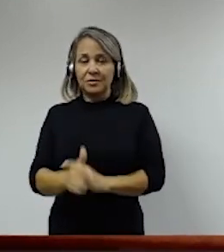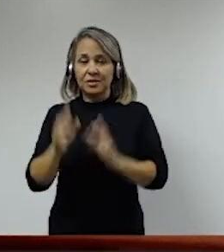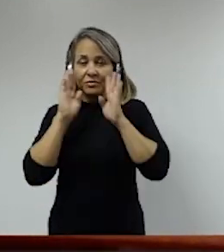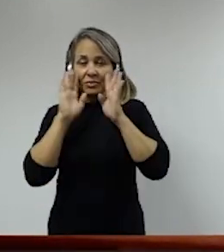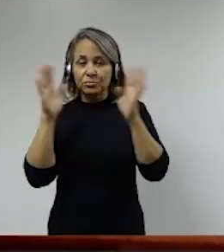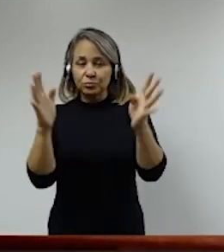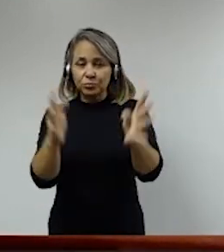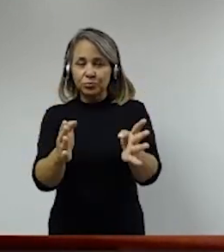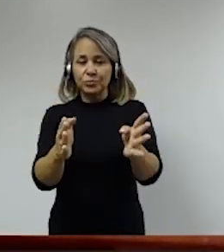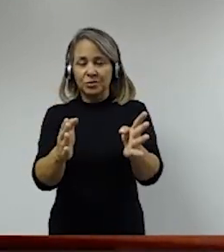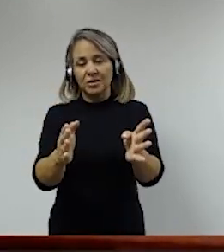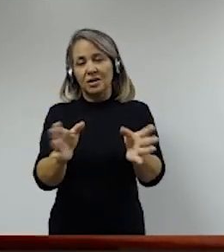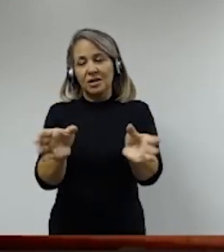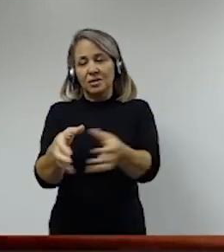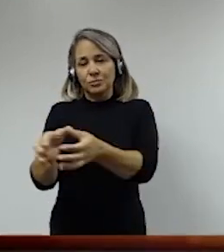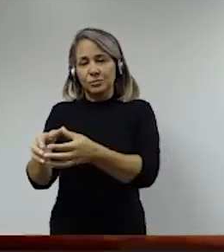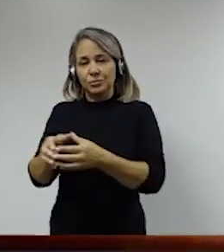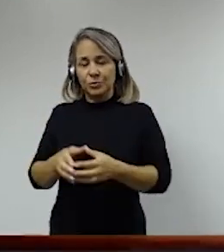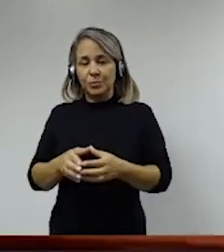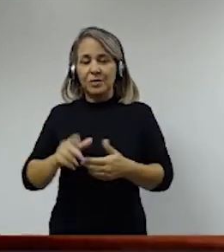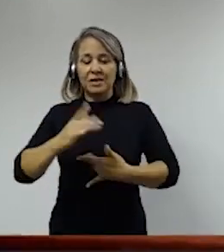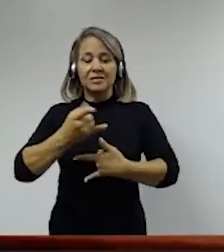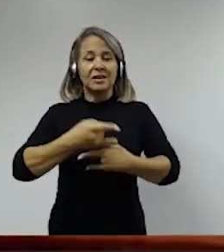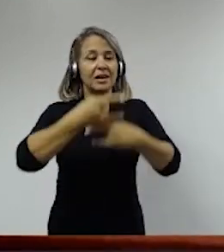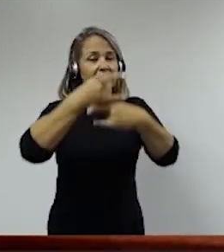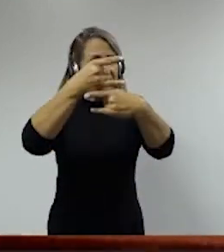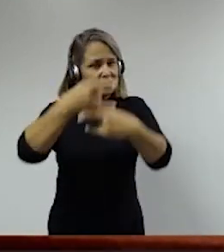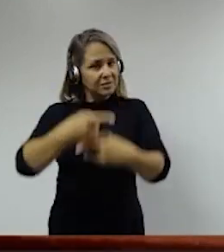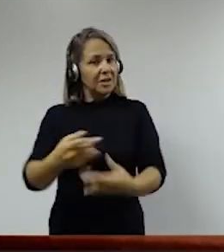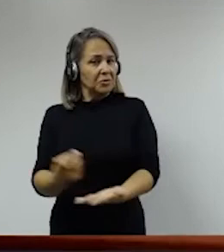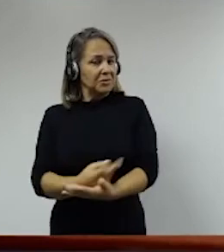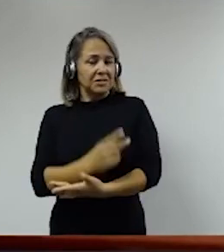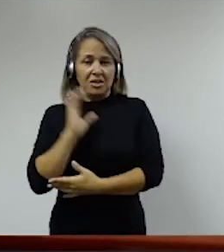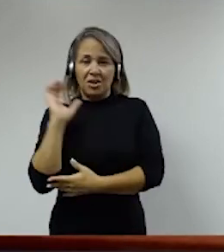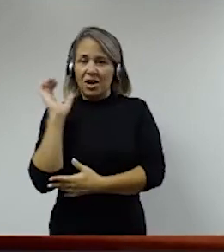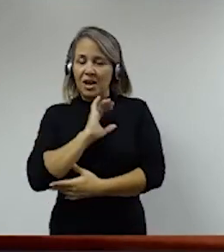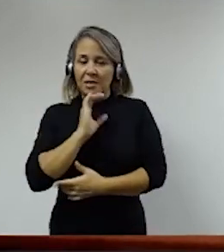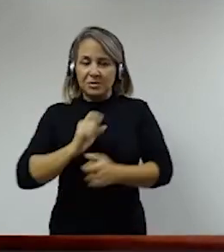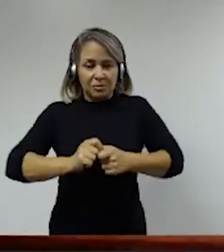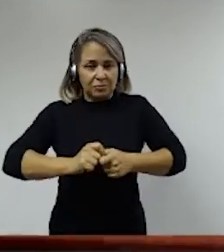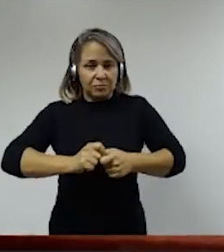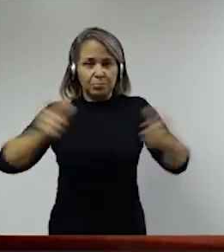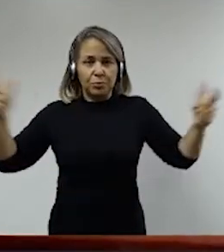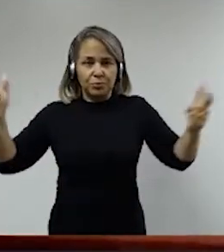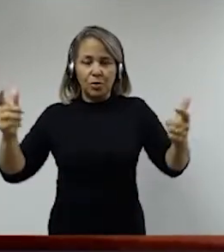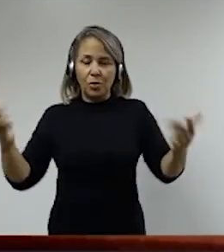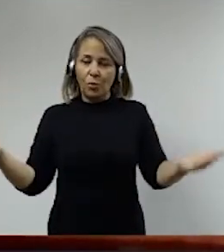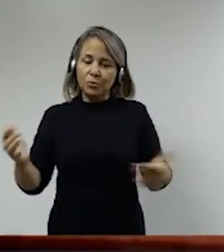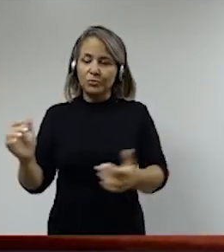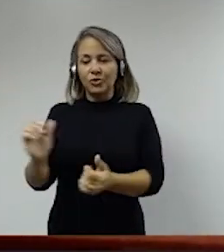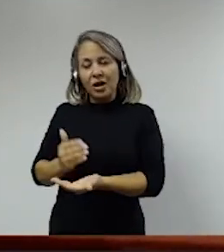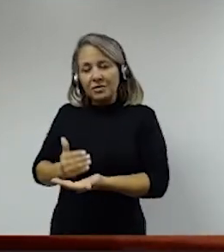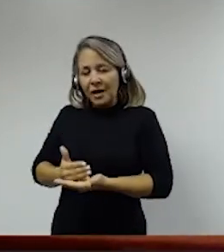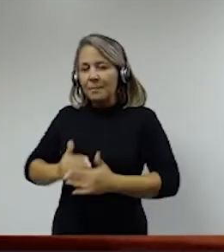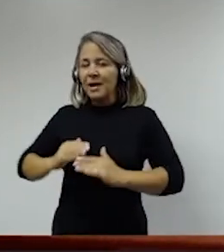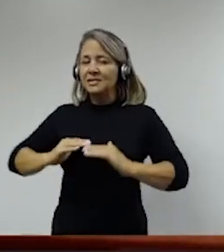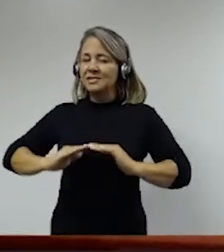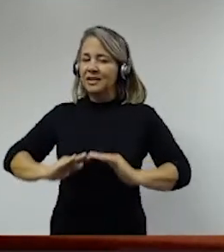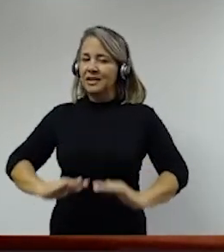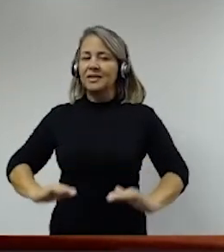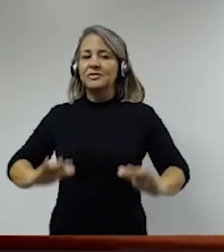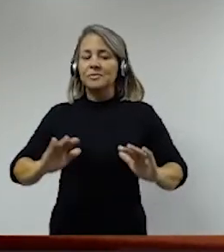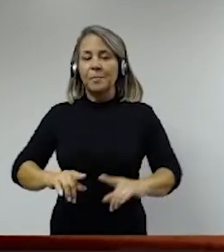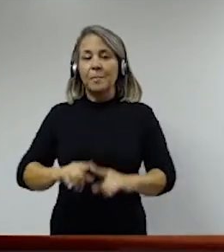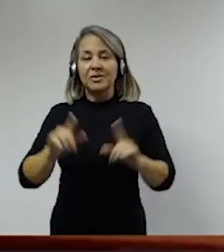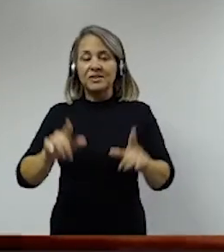radar do setor. Então, as lives é um exemplo clássico, enfim, houve o boom, hoje já não é mais a mesma coisa, enfim, mas vai